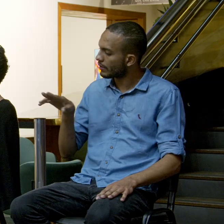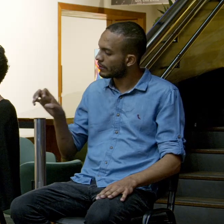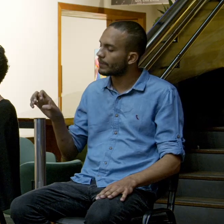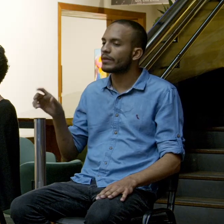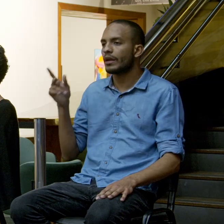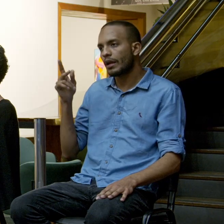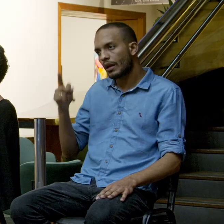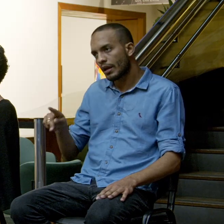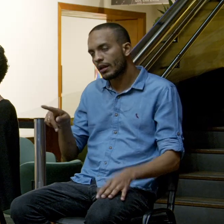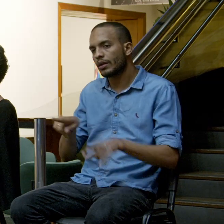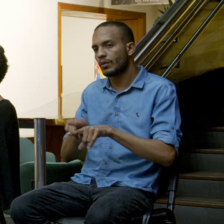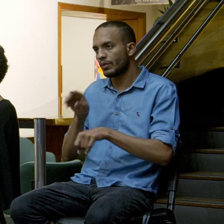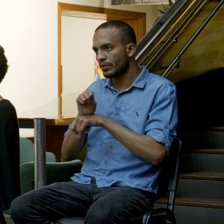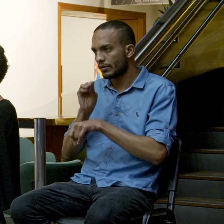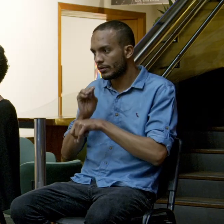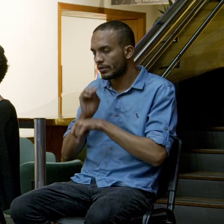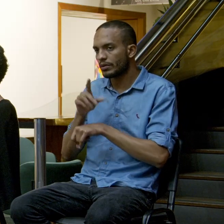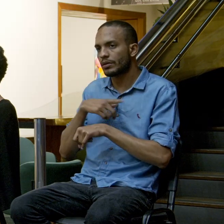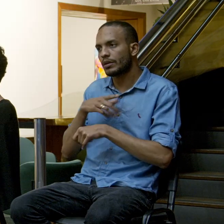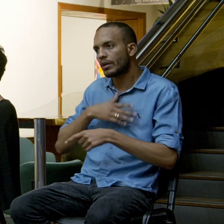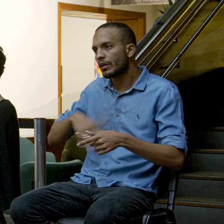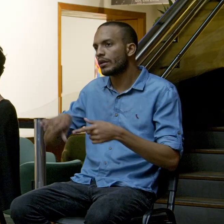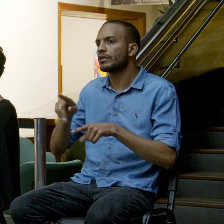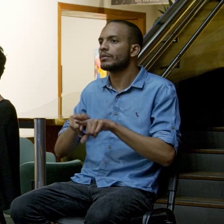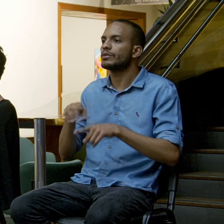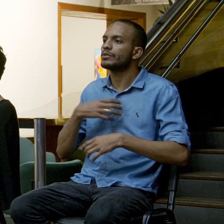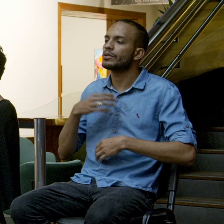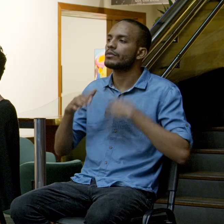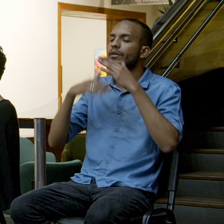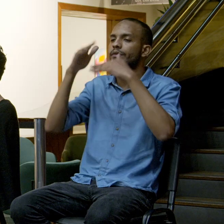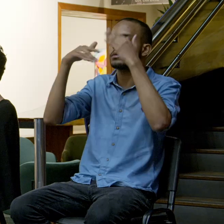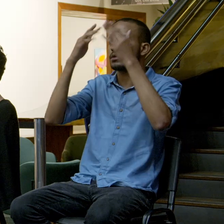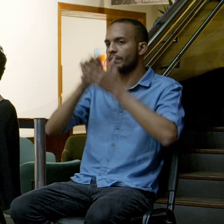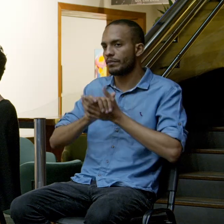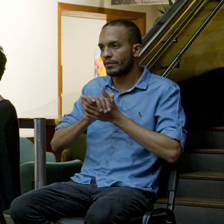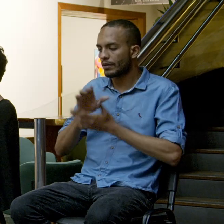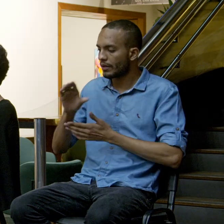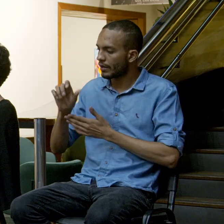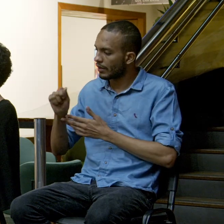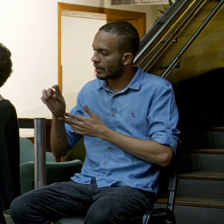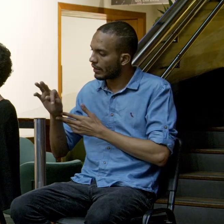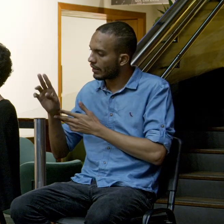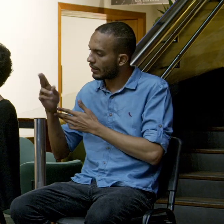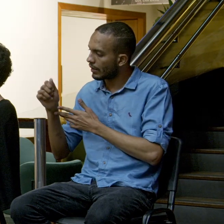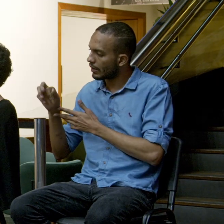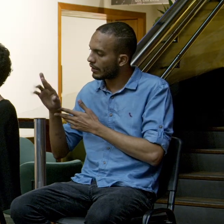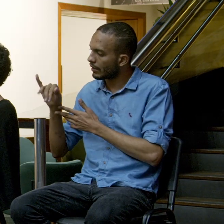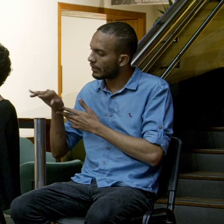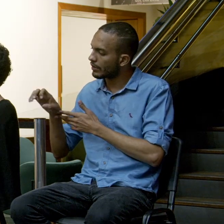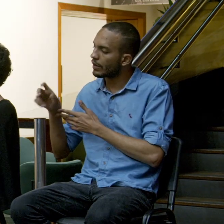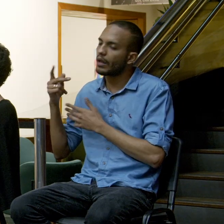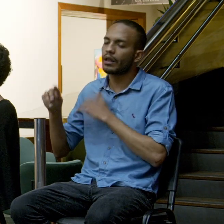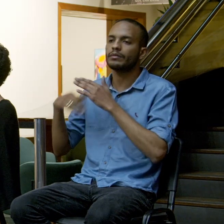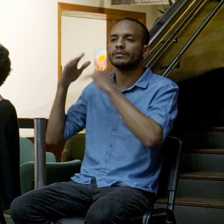semelhança entre a criação dos rolinhos de argila de Maiolino e o ato de amassar pão. Catherine foi também mais longe em evocar a semelhança